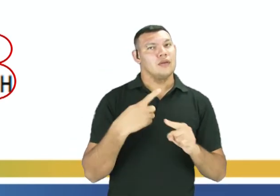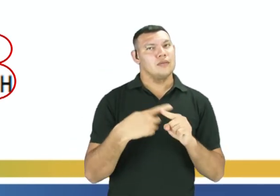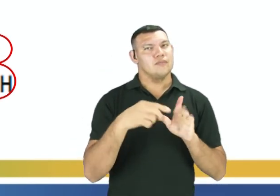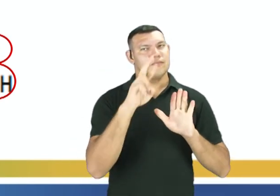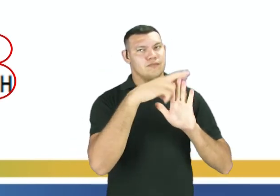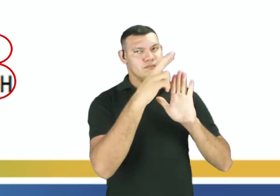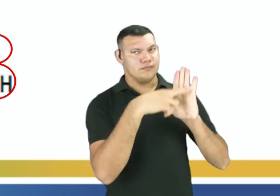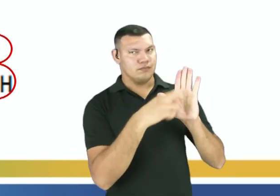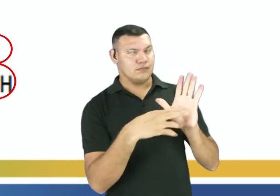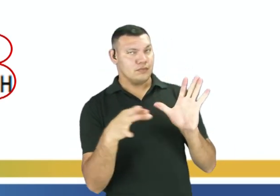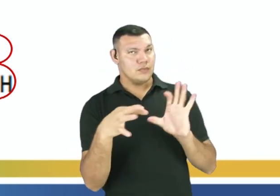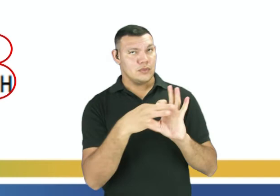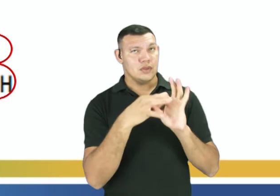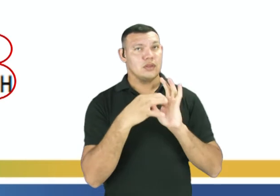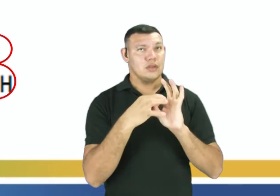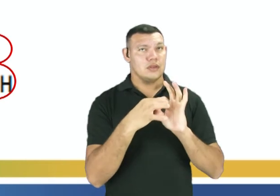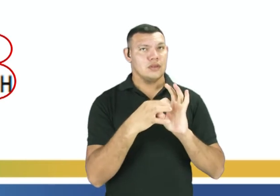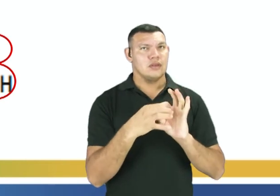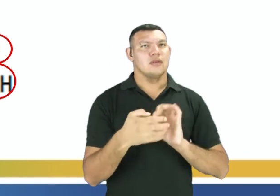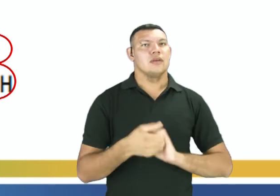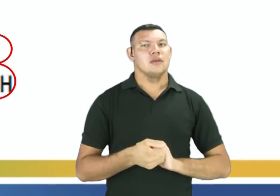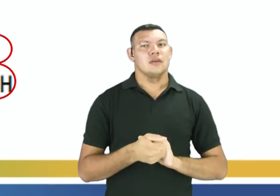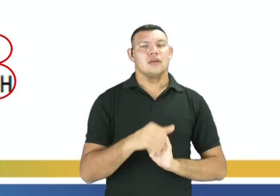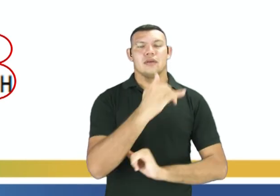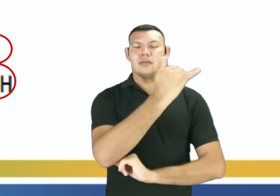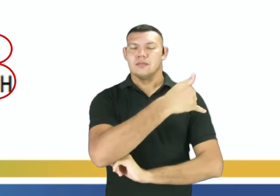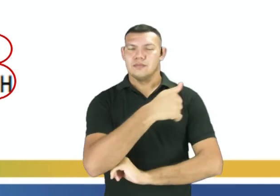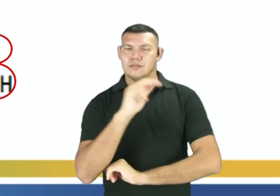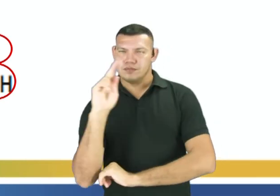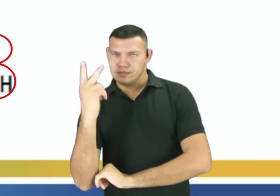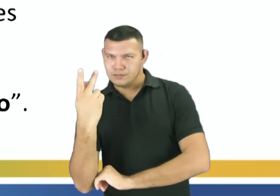das ligações de hidrogênio, né?